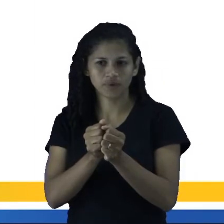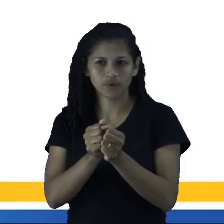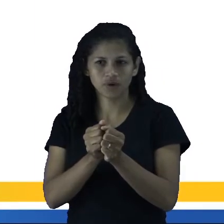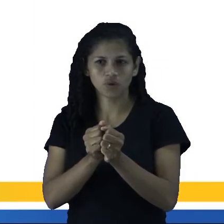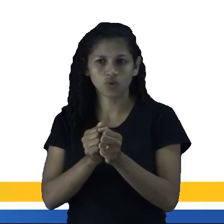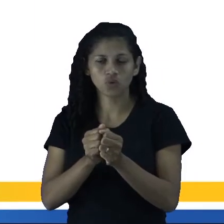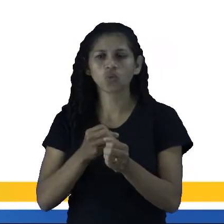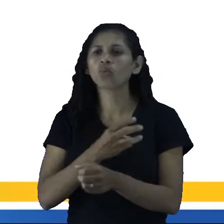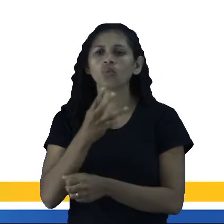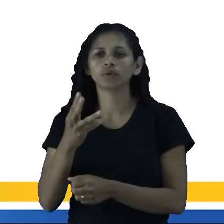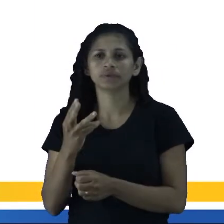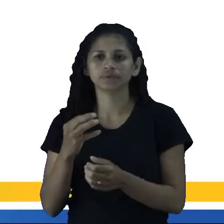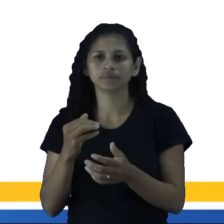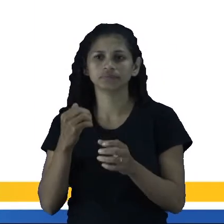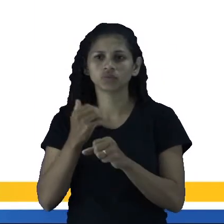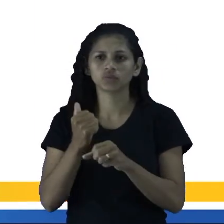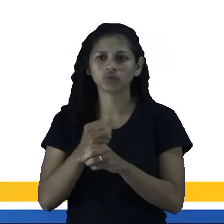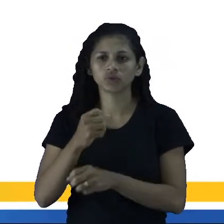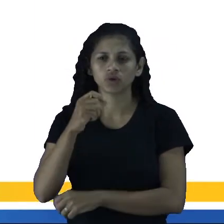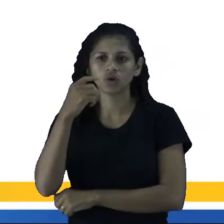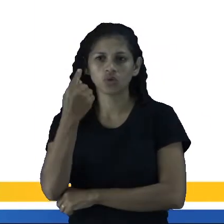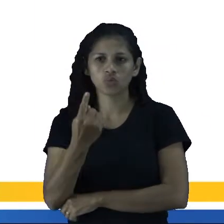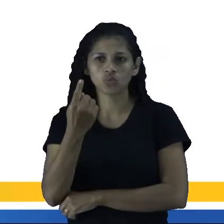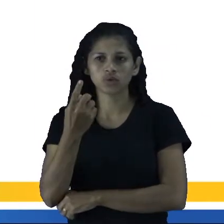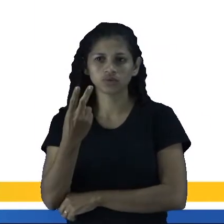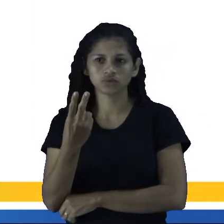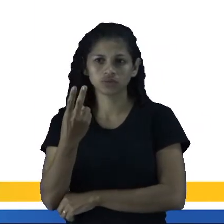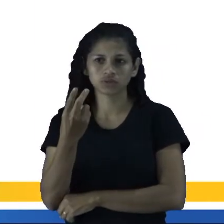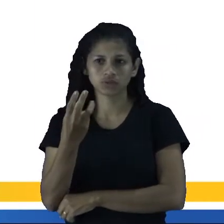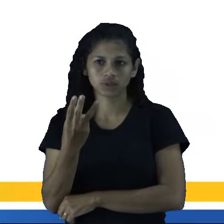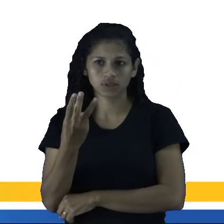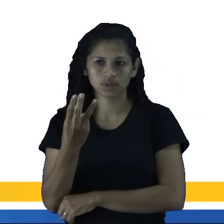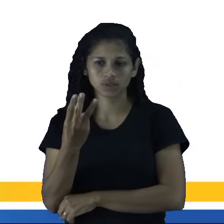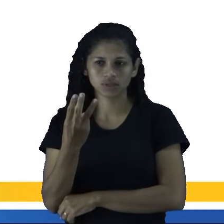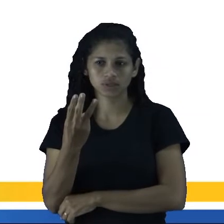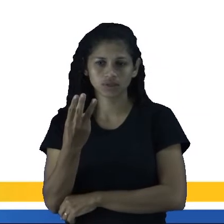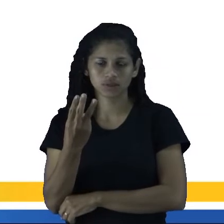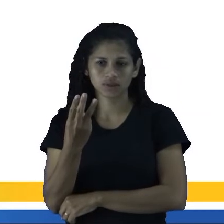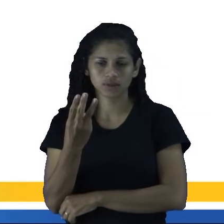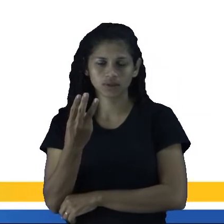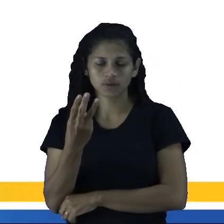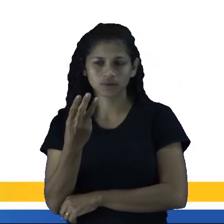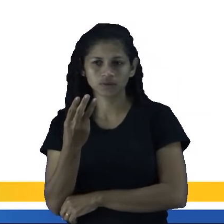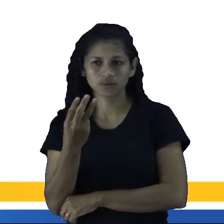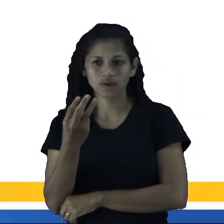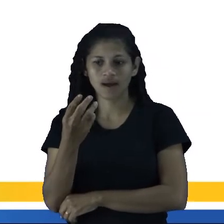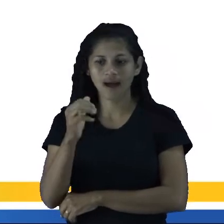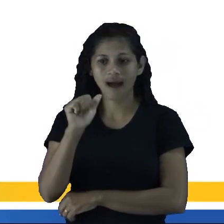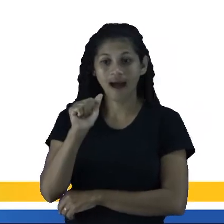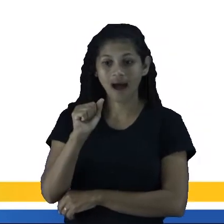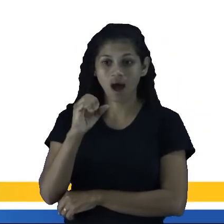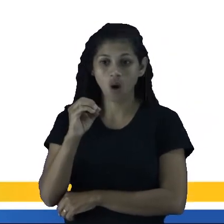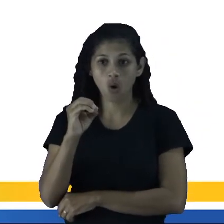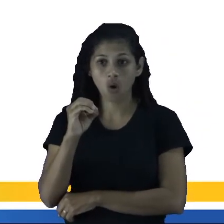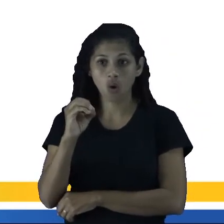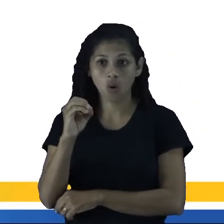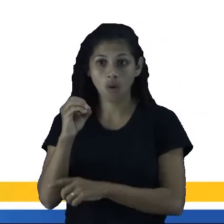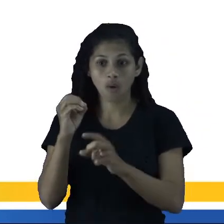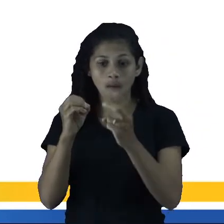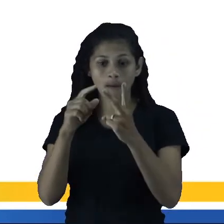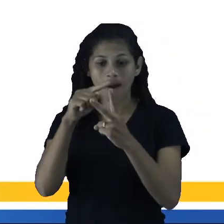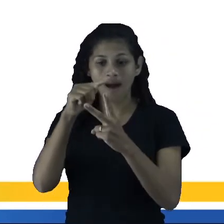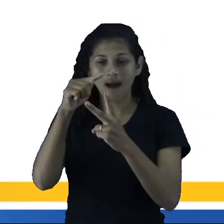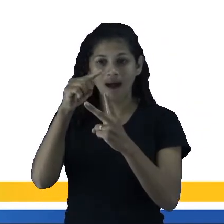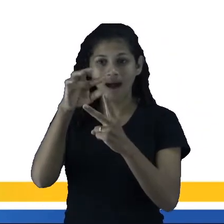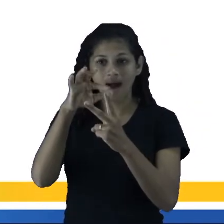aqui comigo. Eu vou ter 1, 2, 3 e considera as duas como se fosse uma só. Na hora